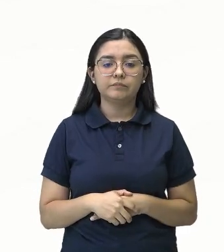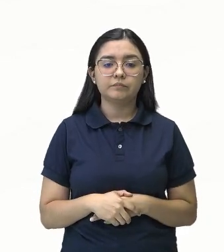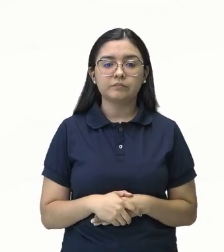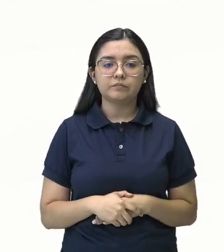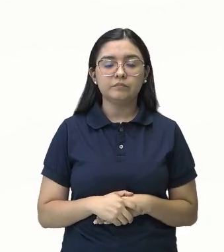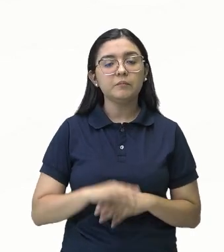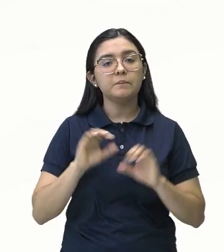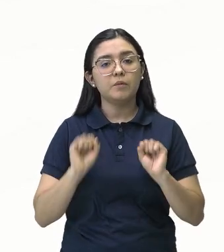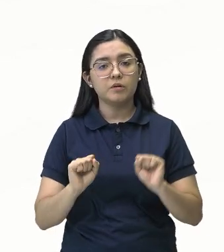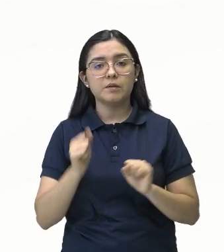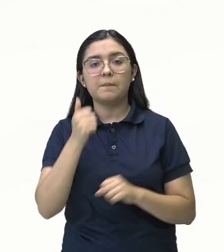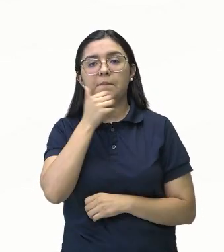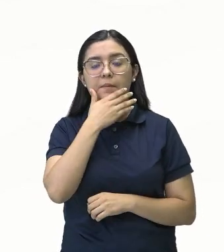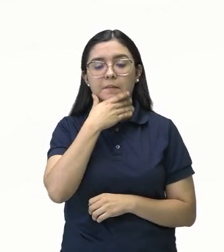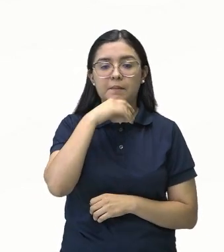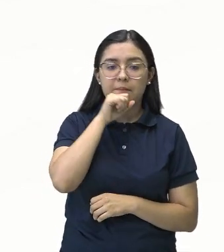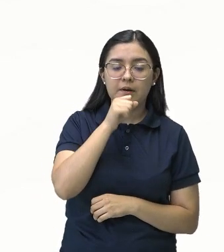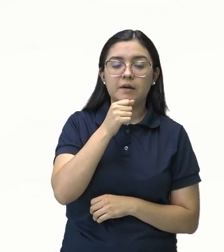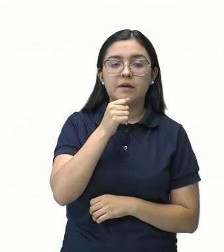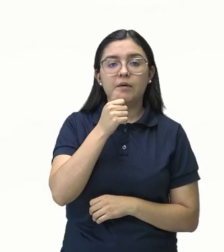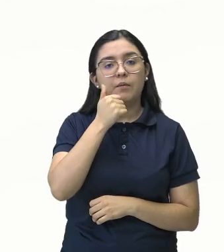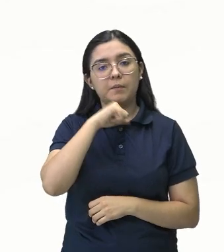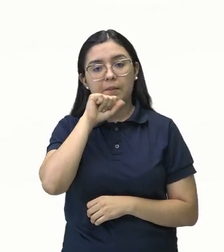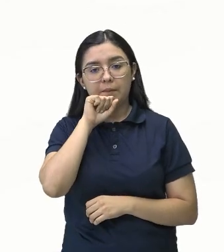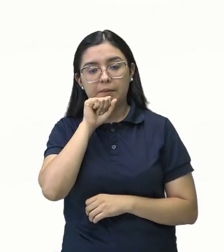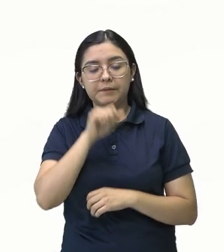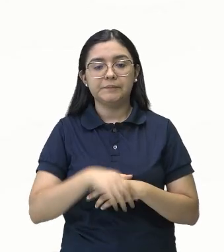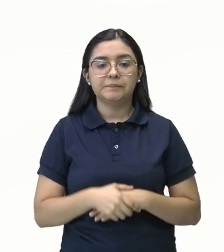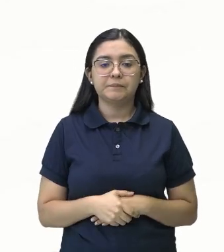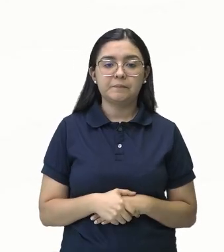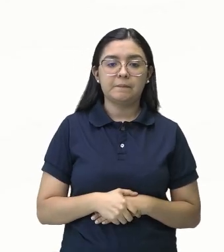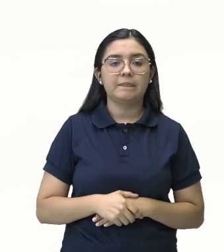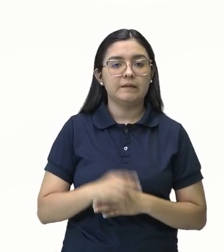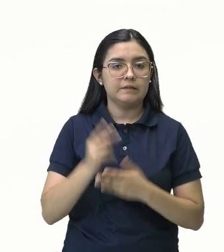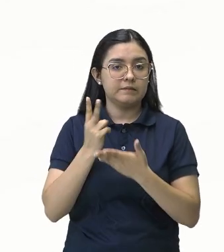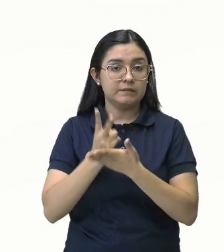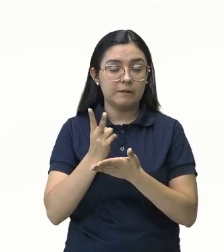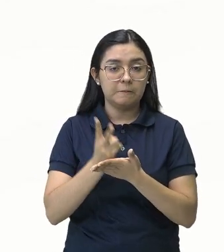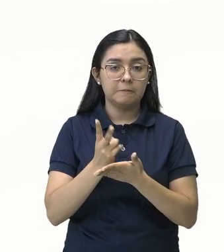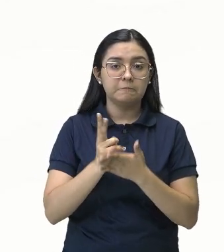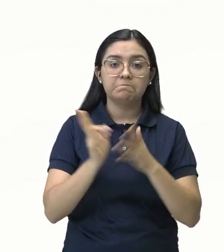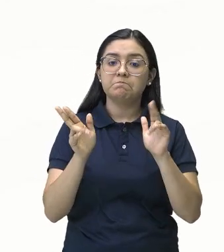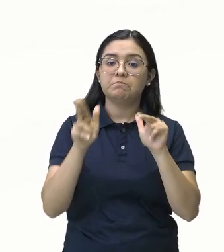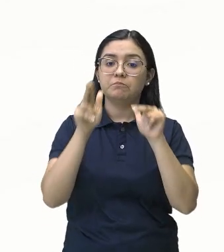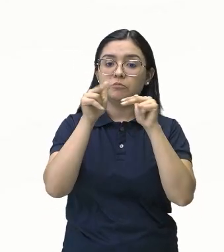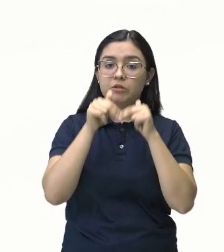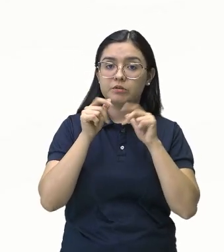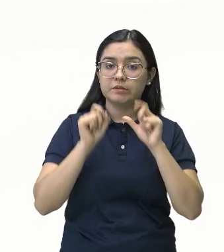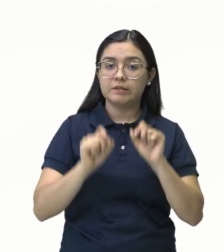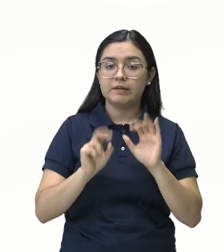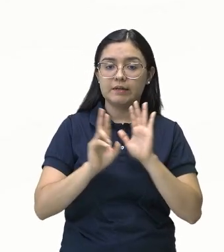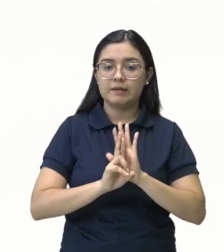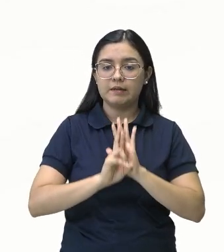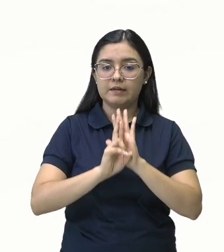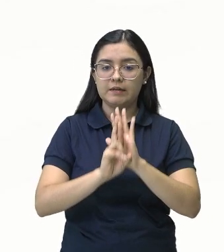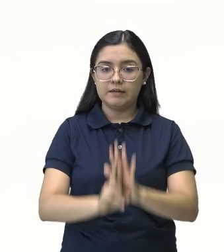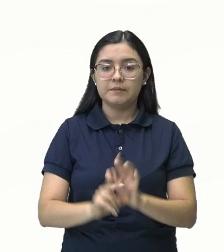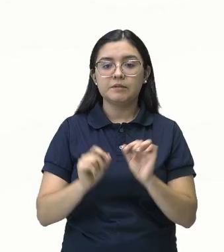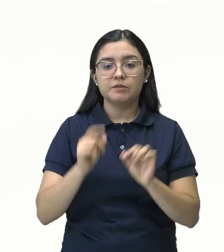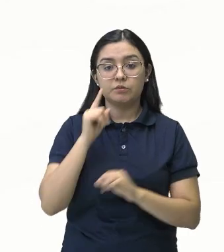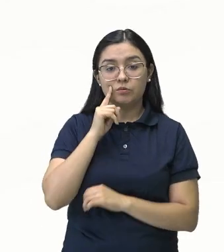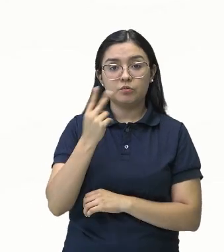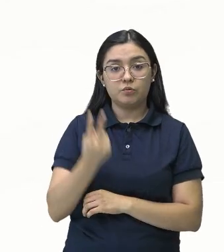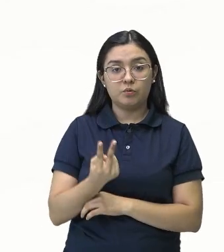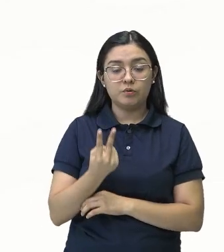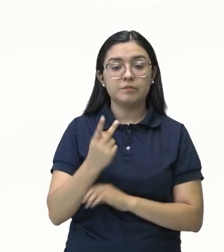Ou do pai ou da mãe. Um é herdado do pai, outro é herdado da mãe sempre. Por isso que eles vão ser representados em pares,